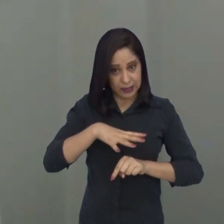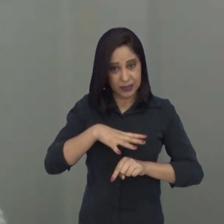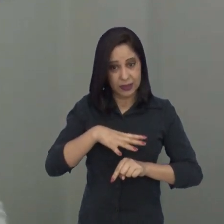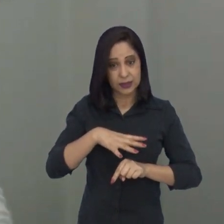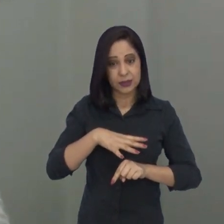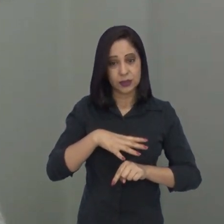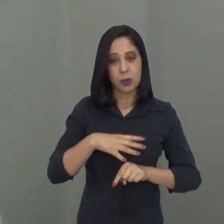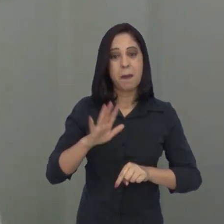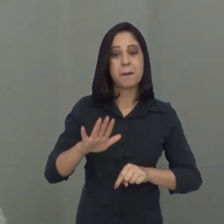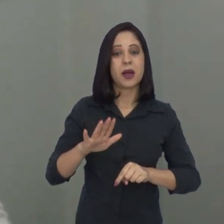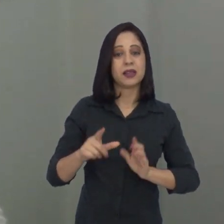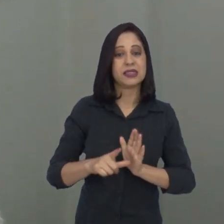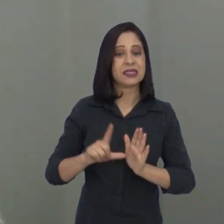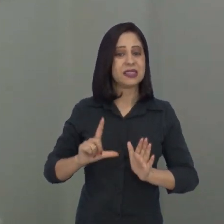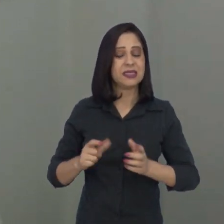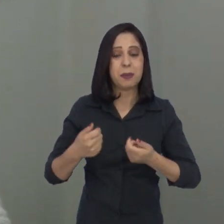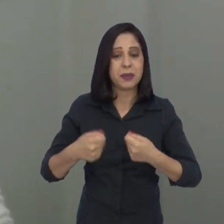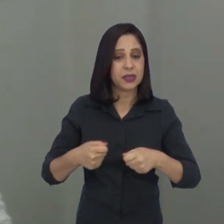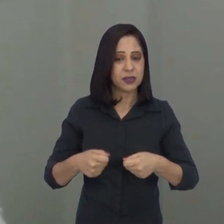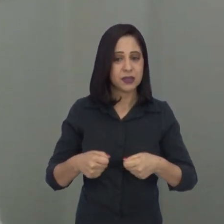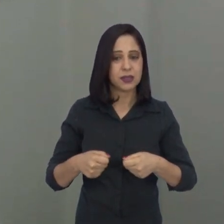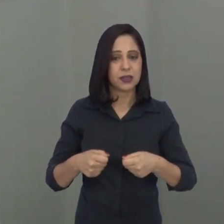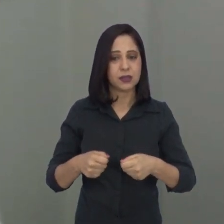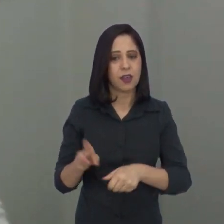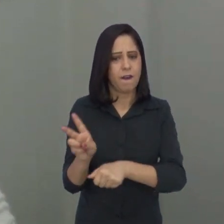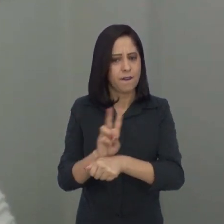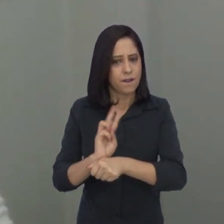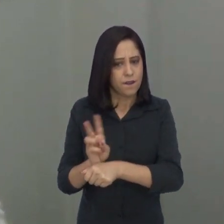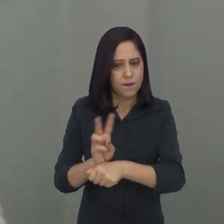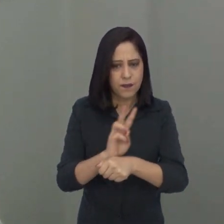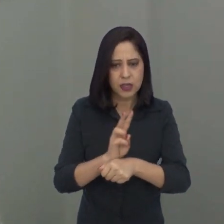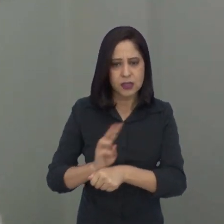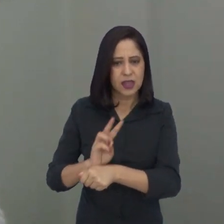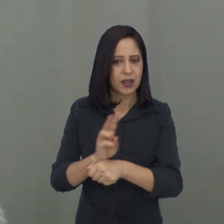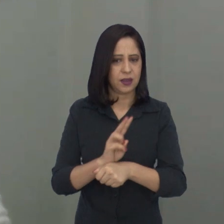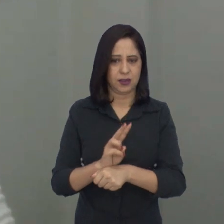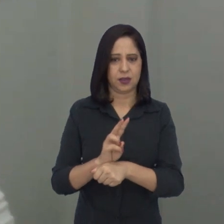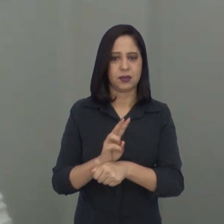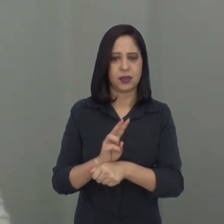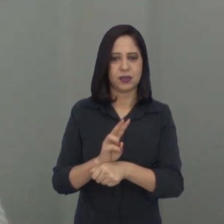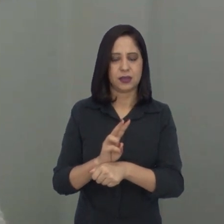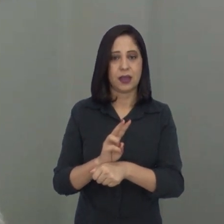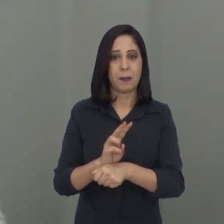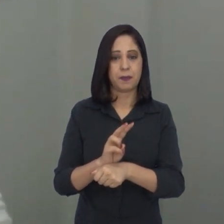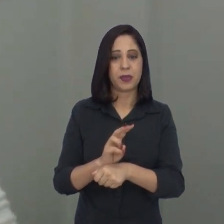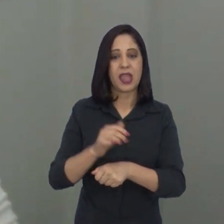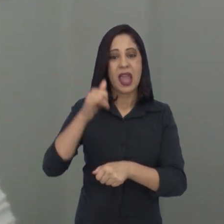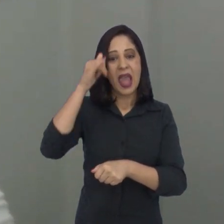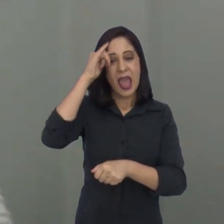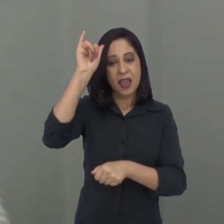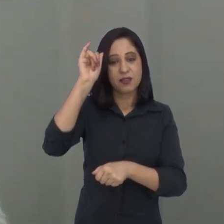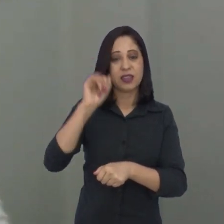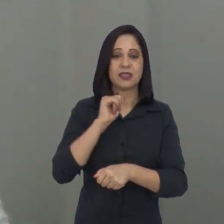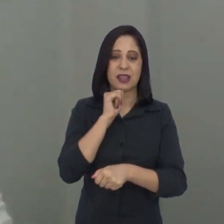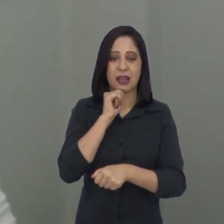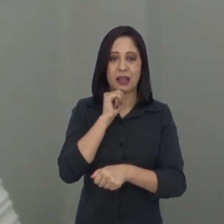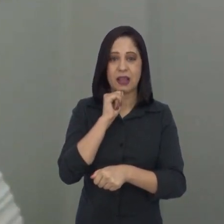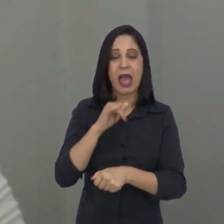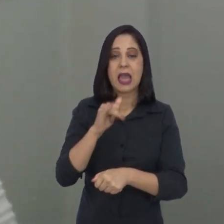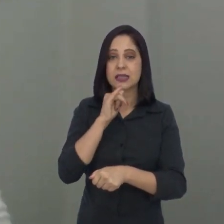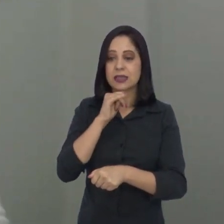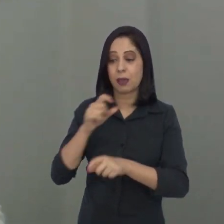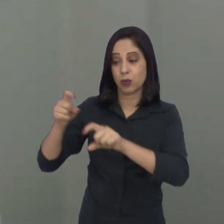precisa ser feito é fiscalização para não se abrir loteamentos em áreas que são